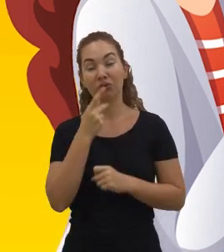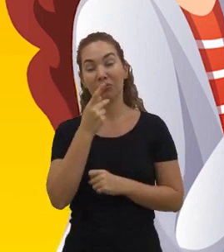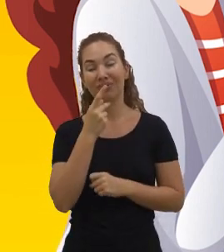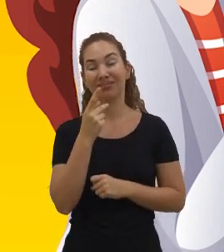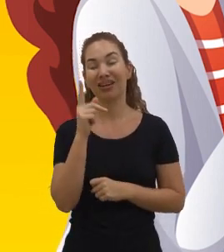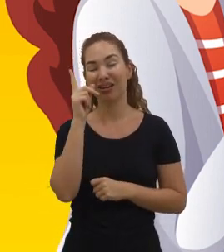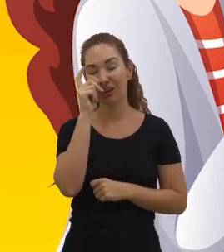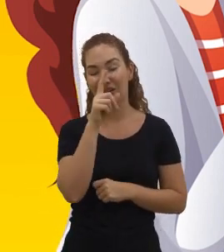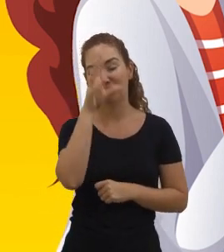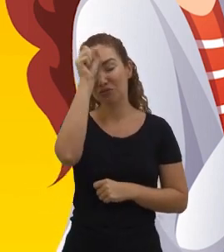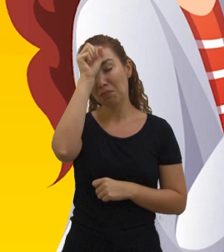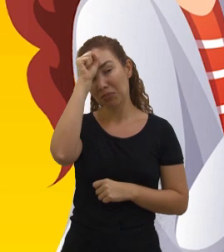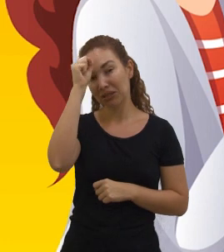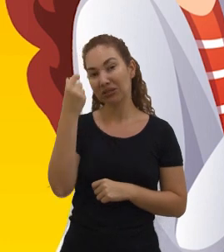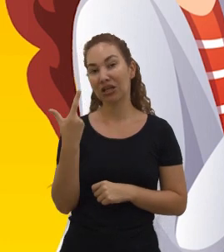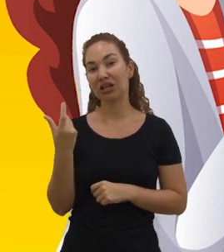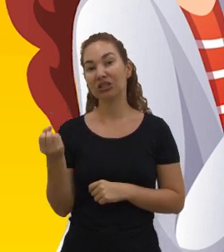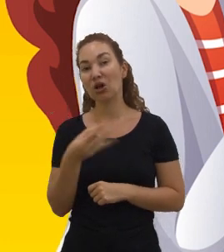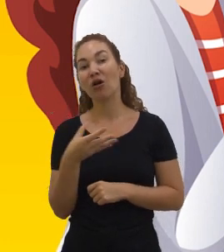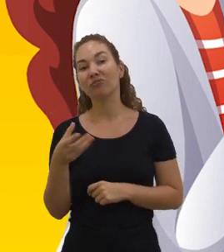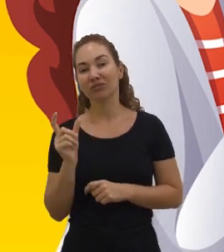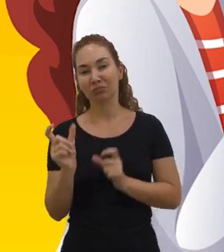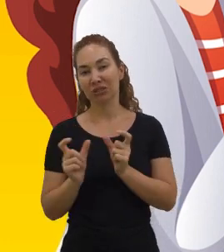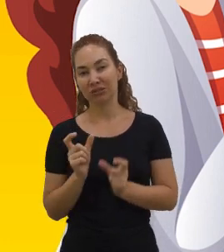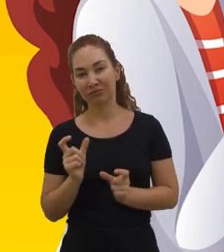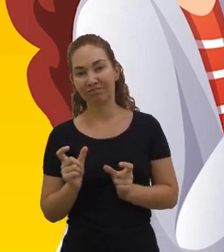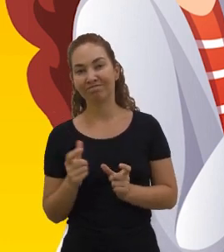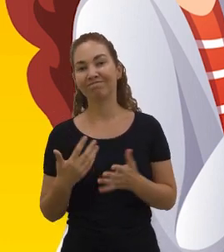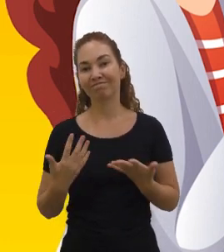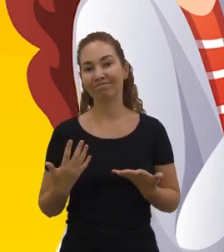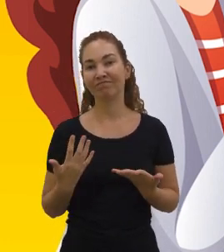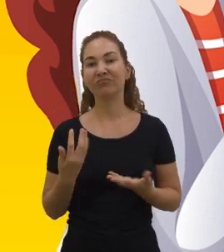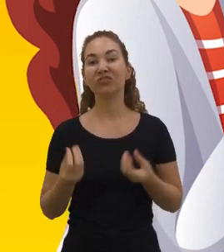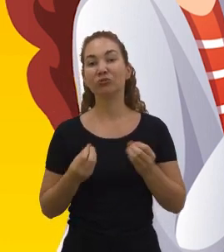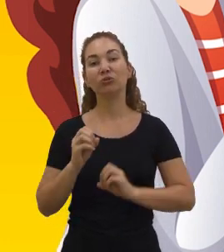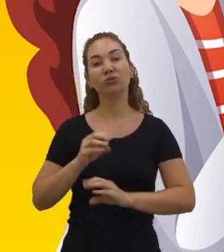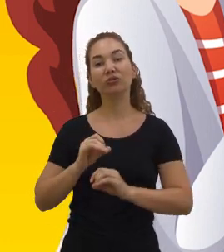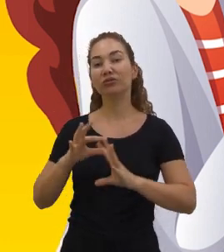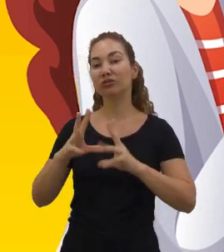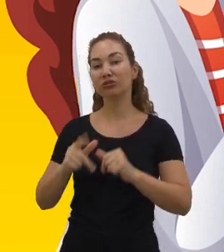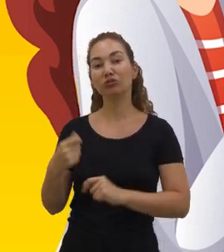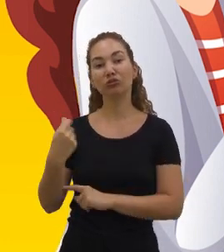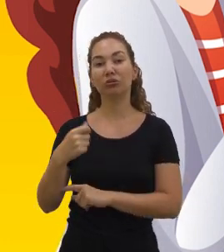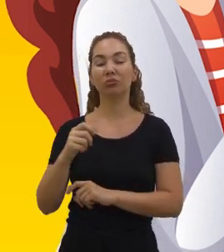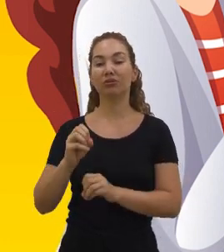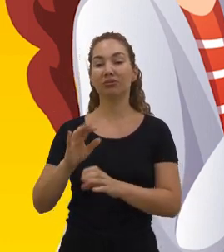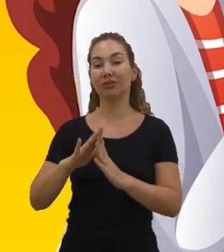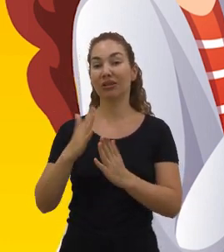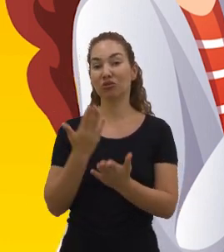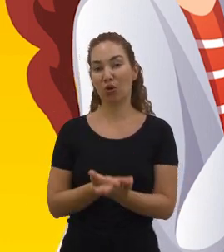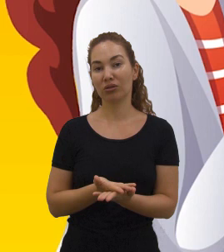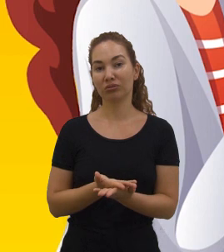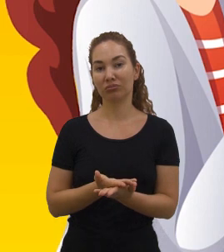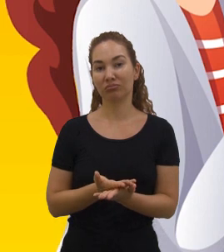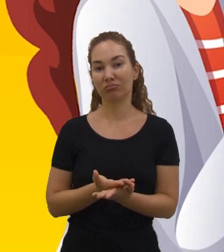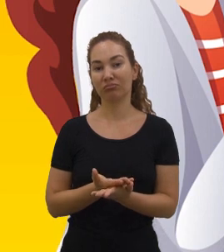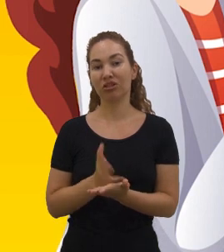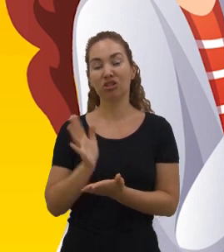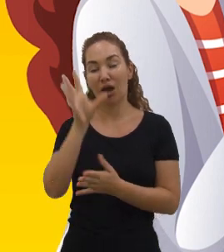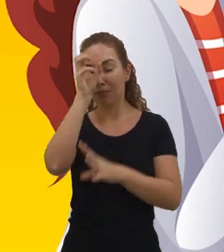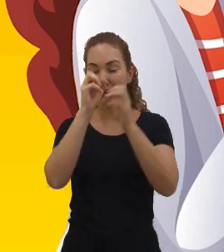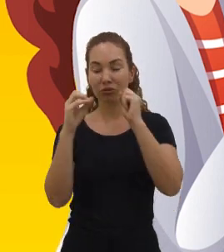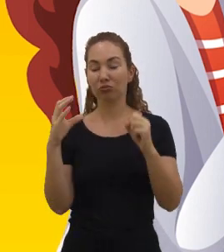trabalho a gente aprender. Assim, quando a gente foi ensinado tudo que tinha que ser ensinado na escola. A gente já aprendeu